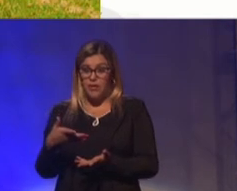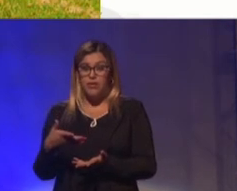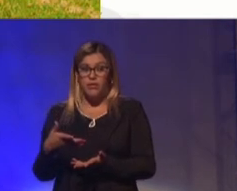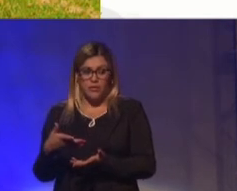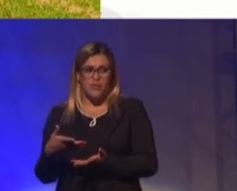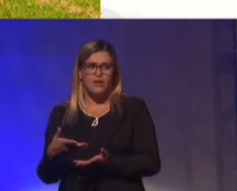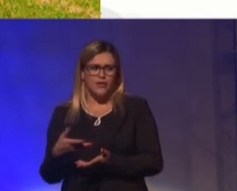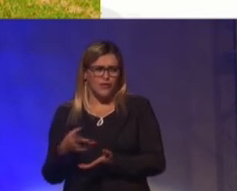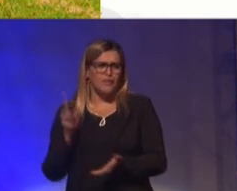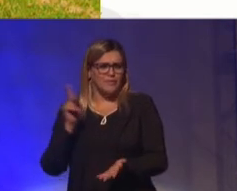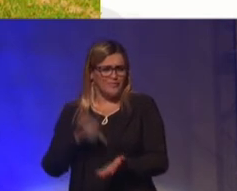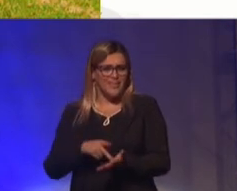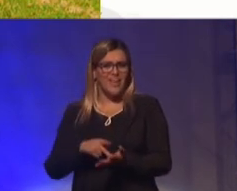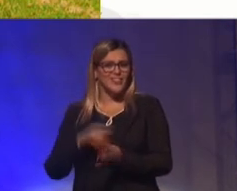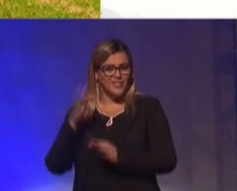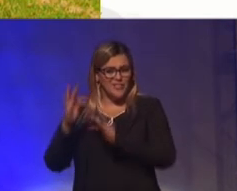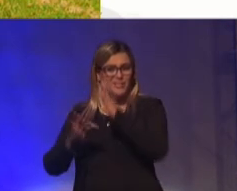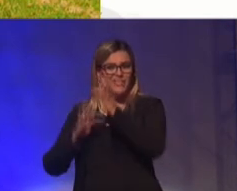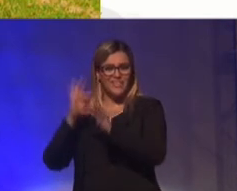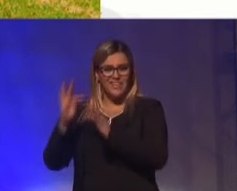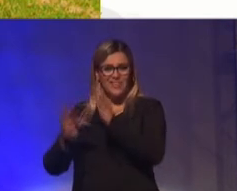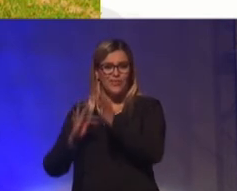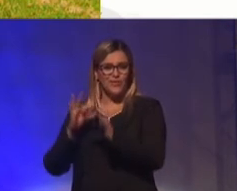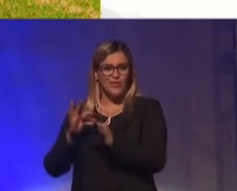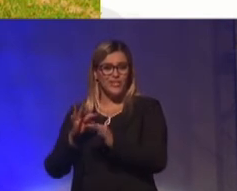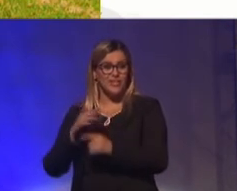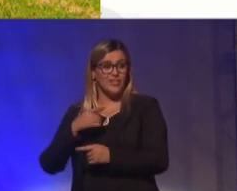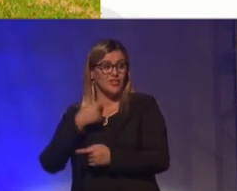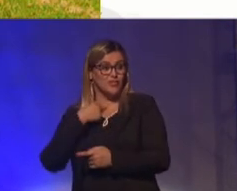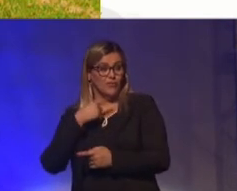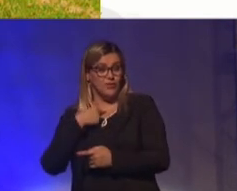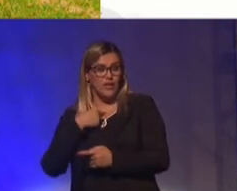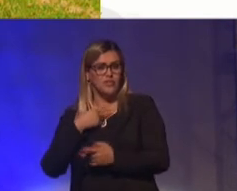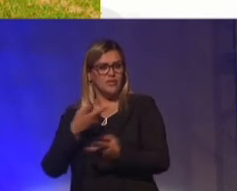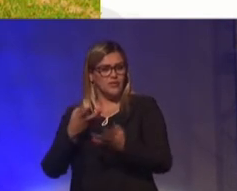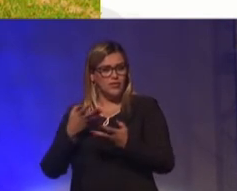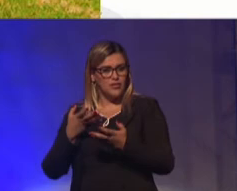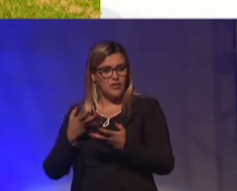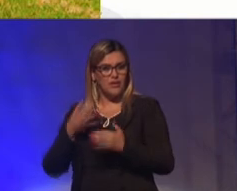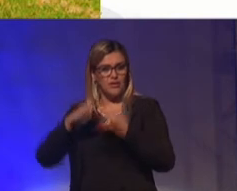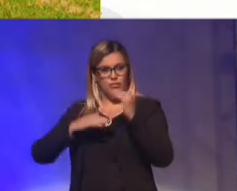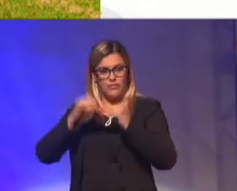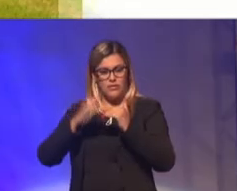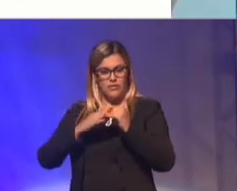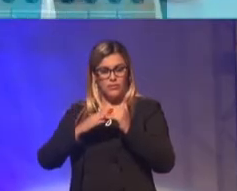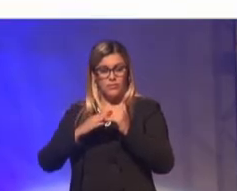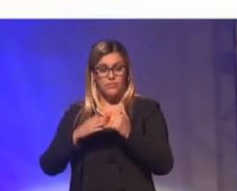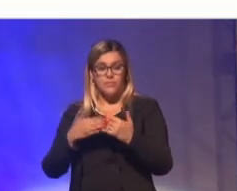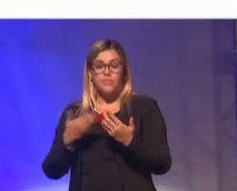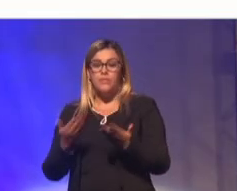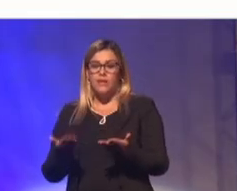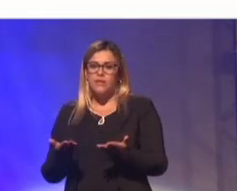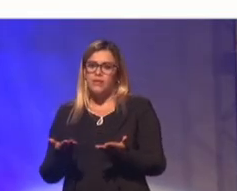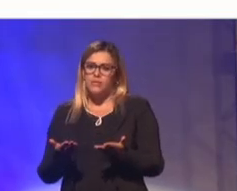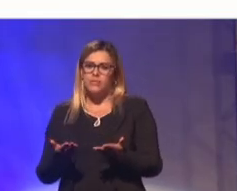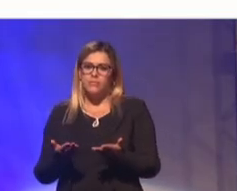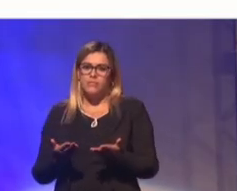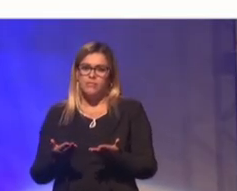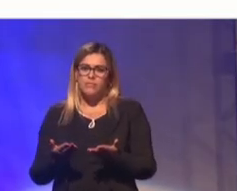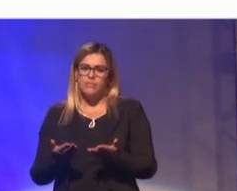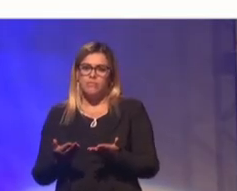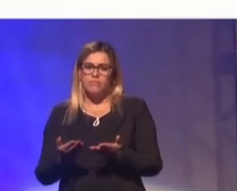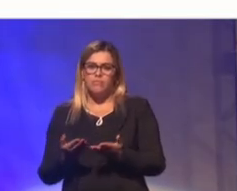nós estamos realmente na funcionalidade aí que a gente tanto deseja e busca na nossa profissão. Então, bom, eu vou